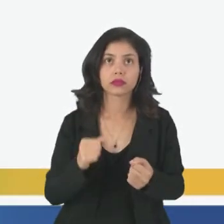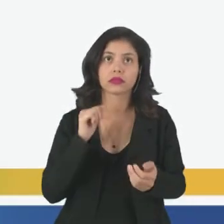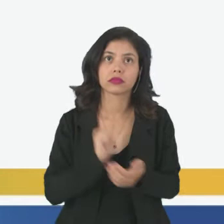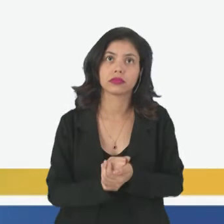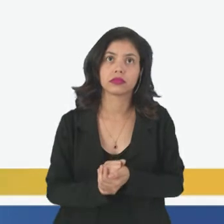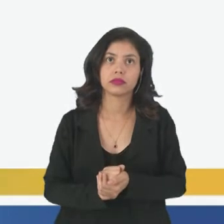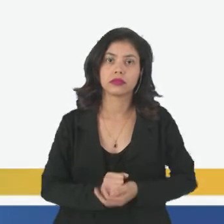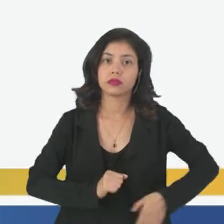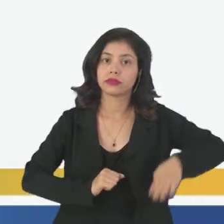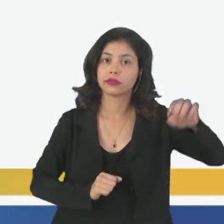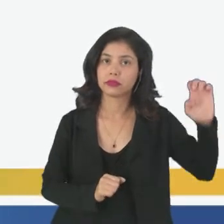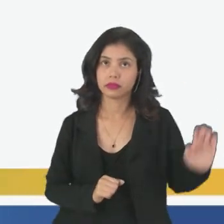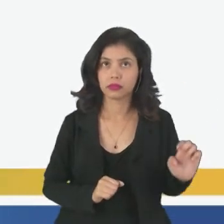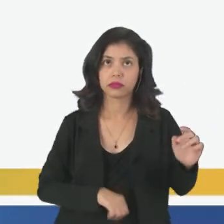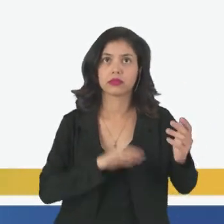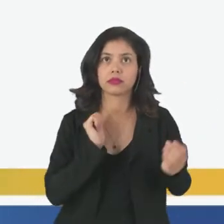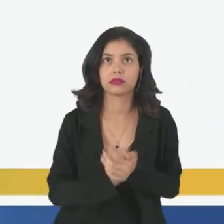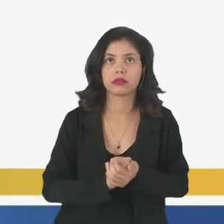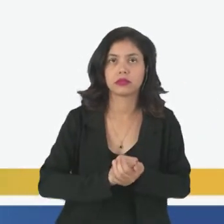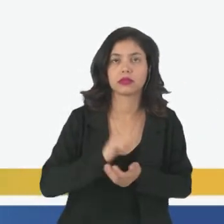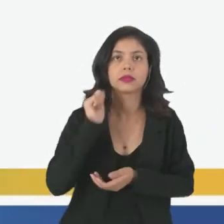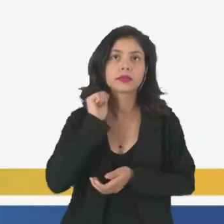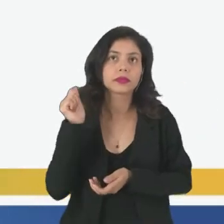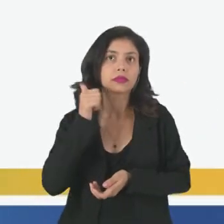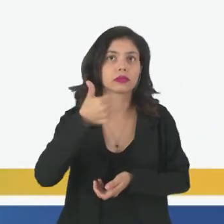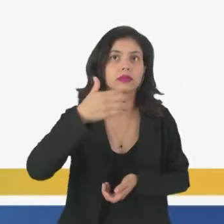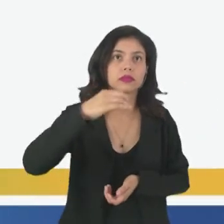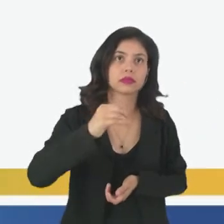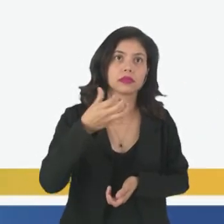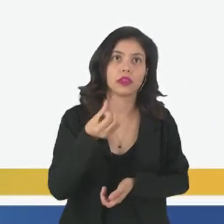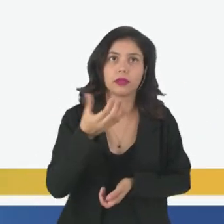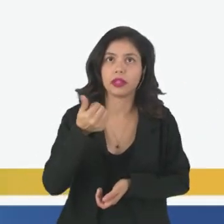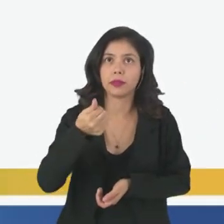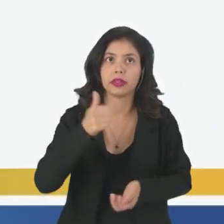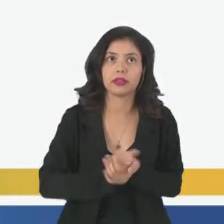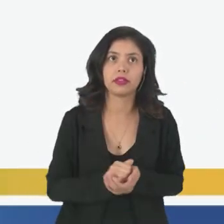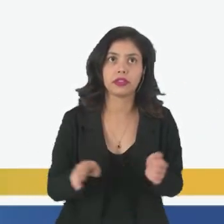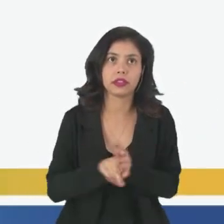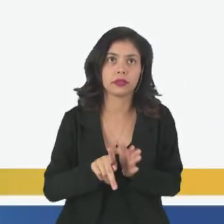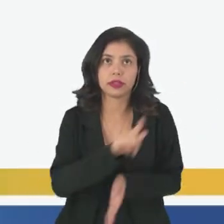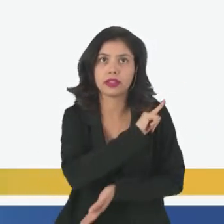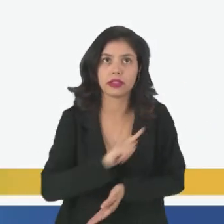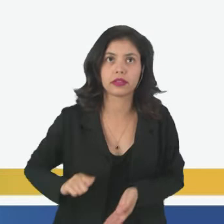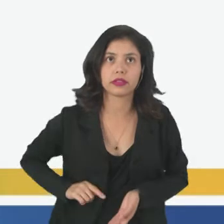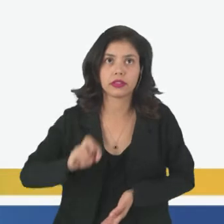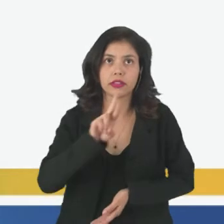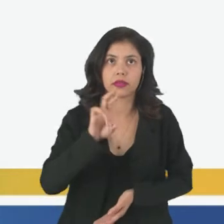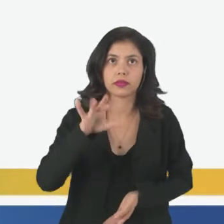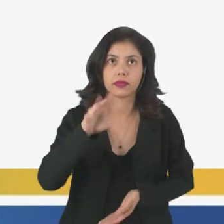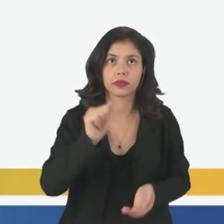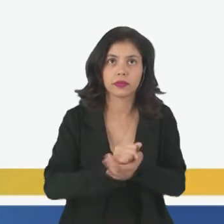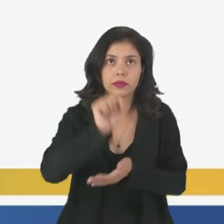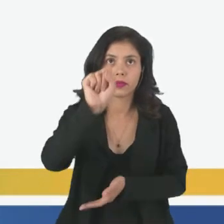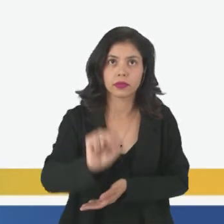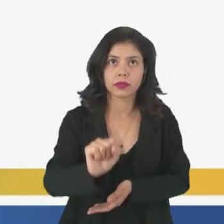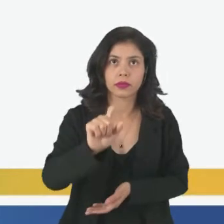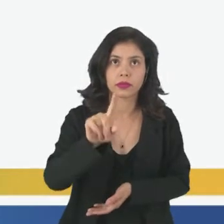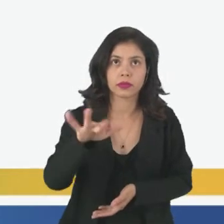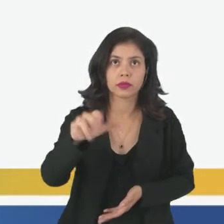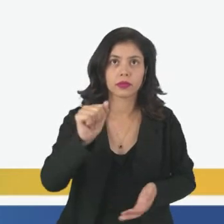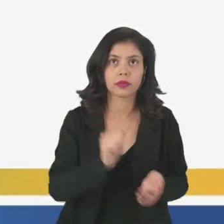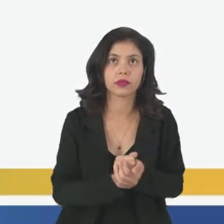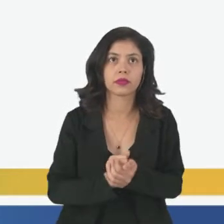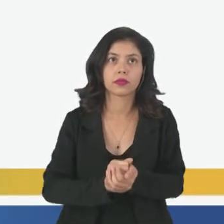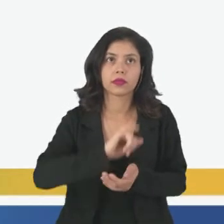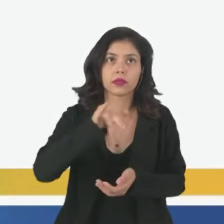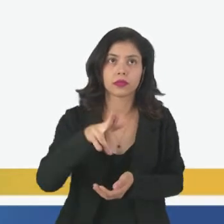de esquerda. Em agosto de 1961, o governador do Rio Grande do Sul, Leonel Brizola, cunhado de João Goulart, lançou